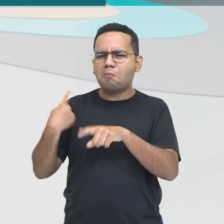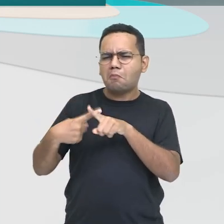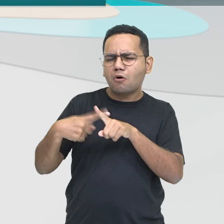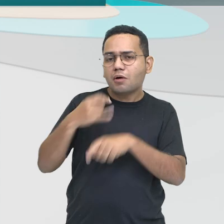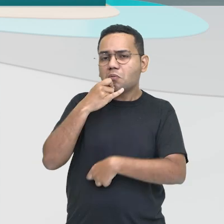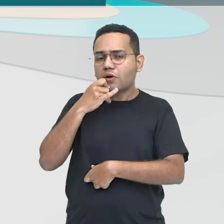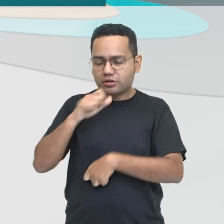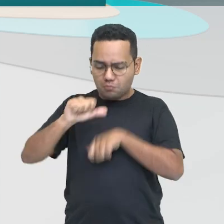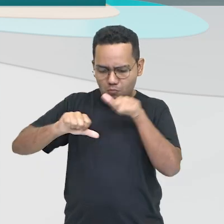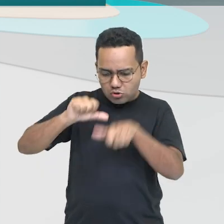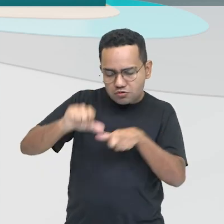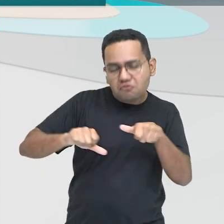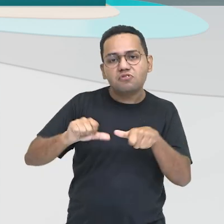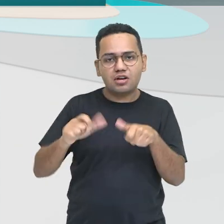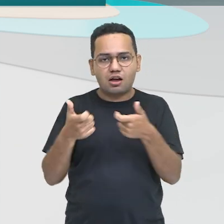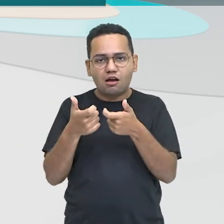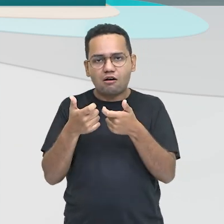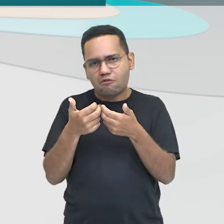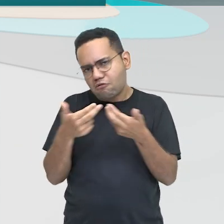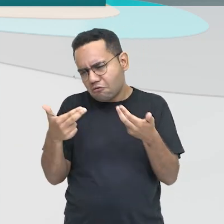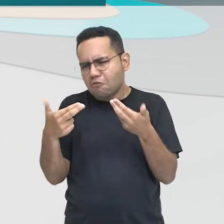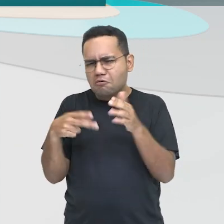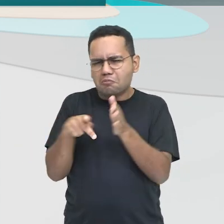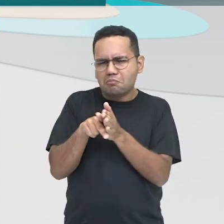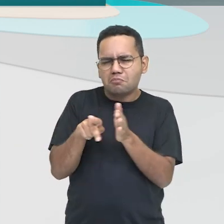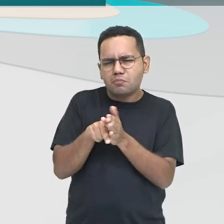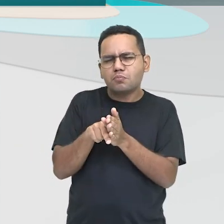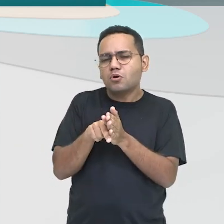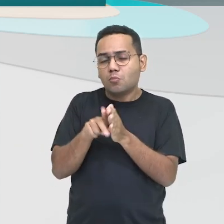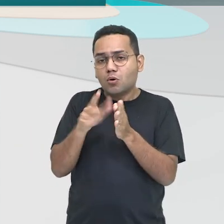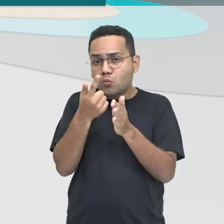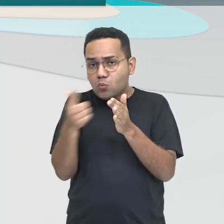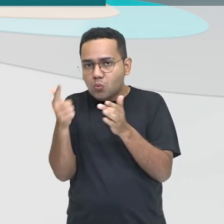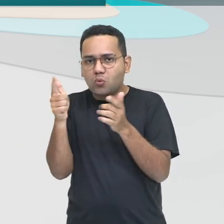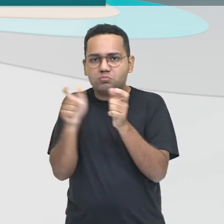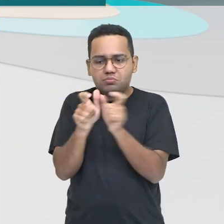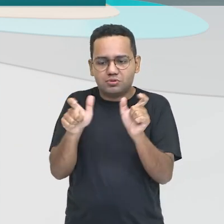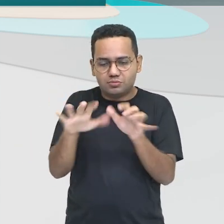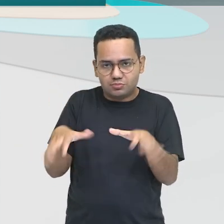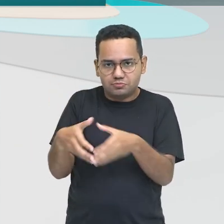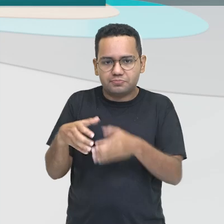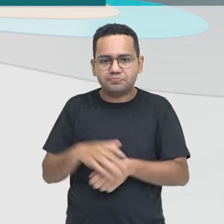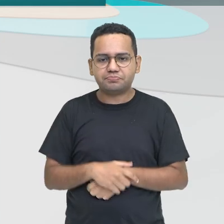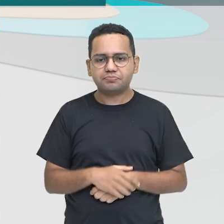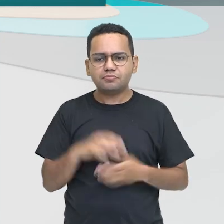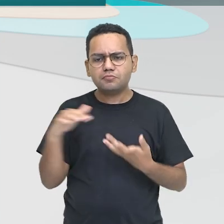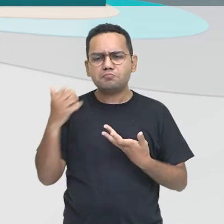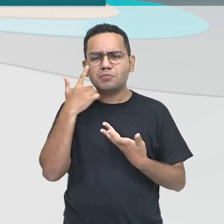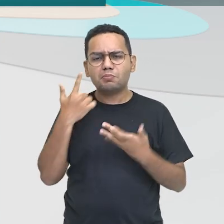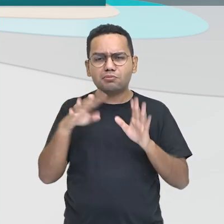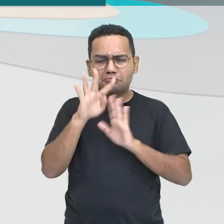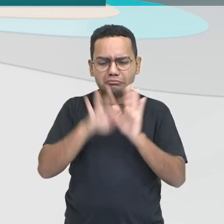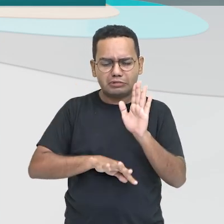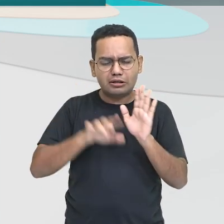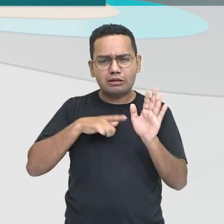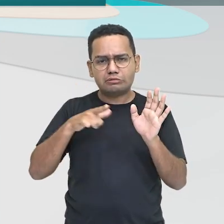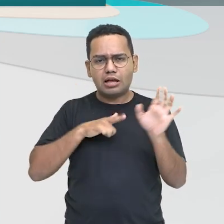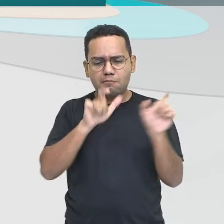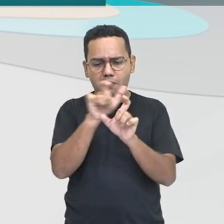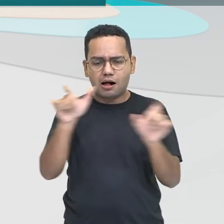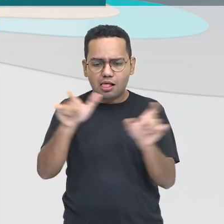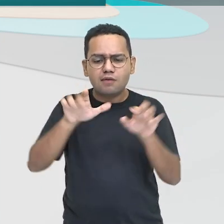informação a uma dessas outras classes gramaticais. Nesse texto, né, conforme nós vimos, ele está repleto aí, repleto não, mas tem